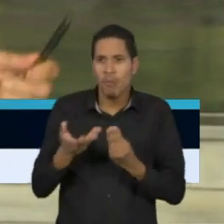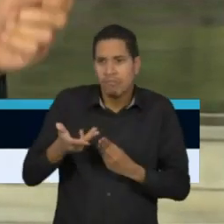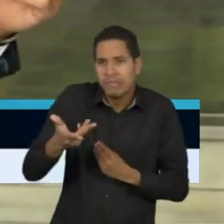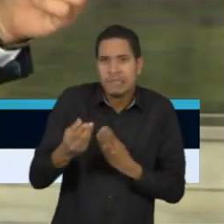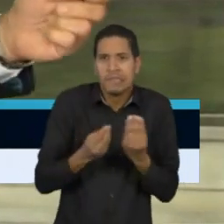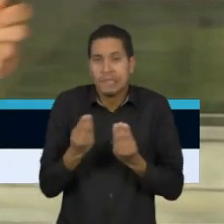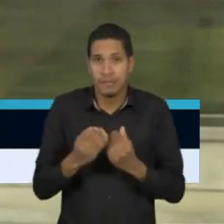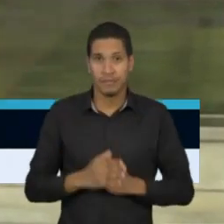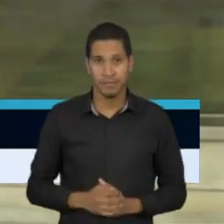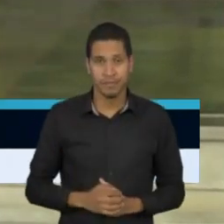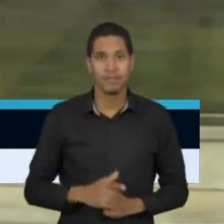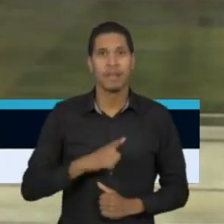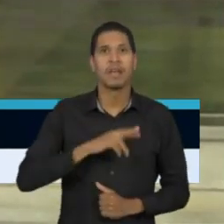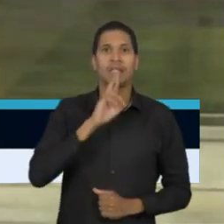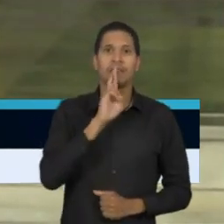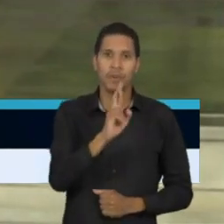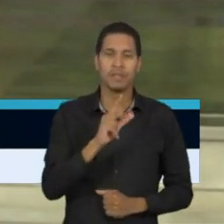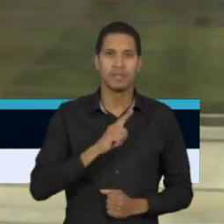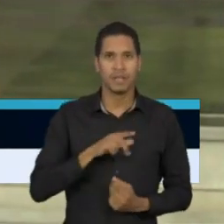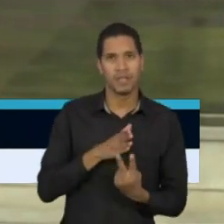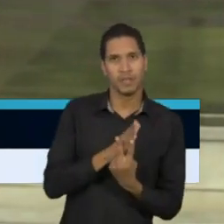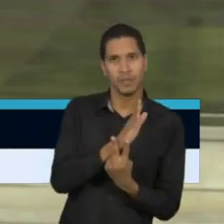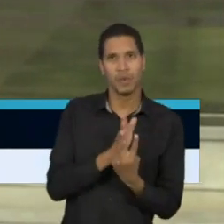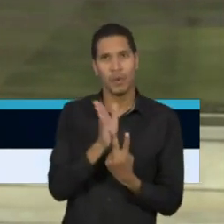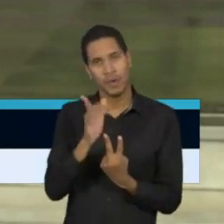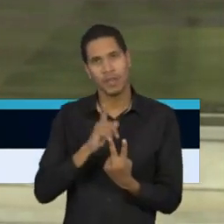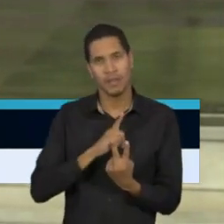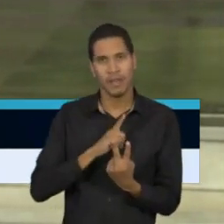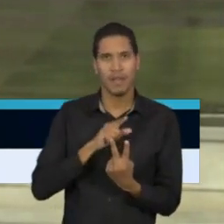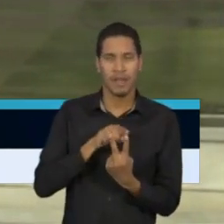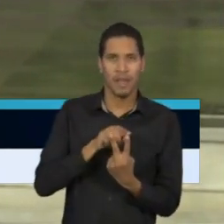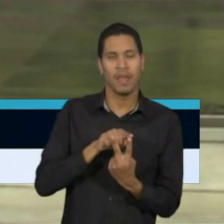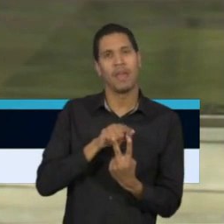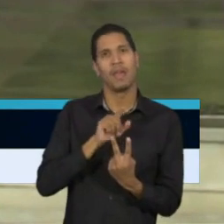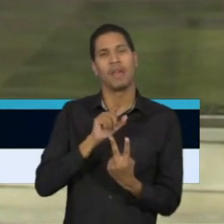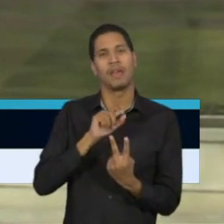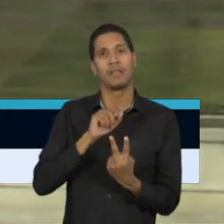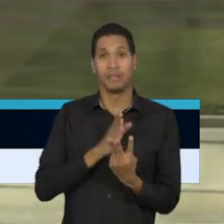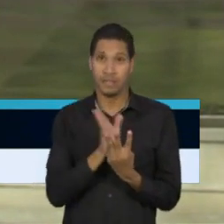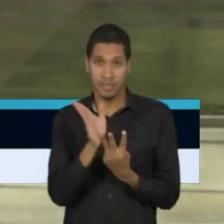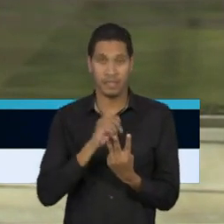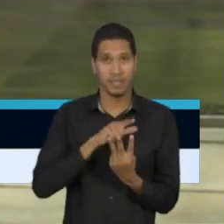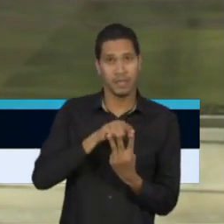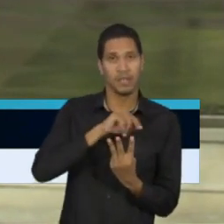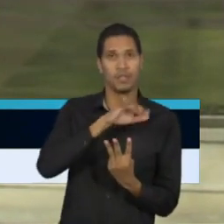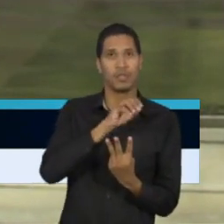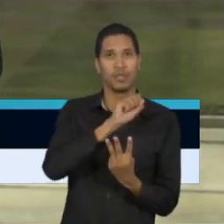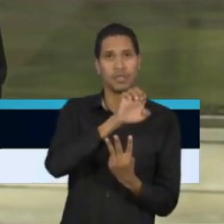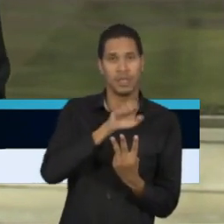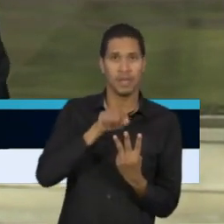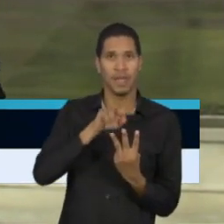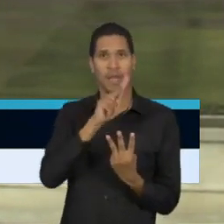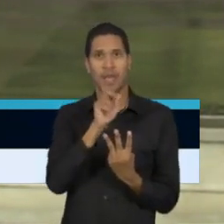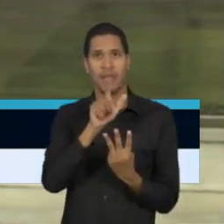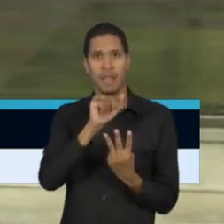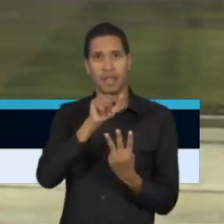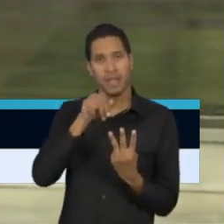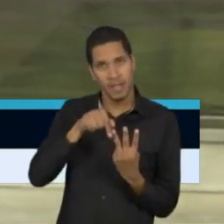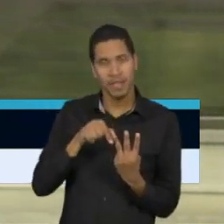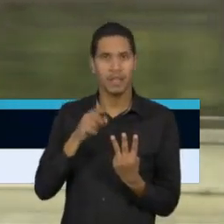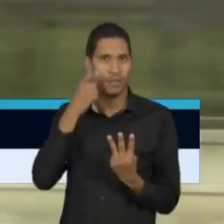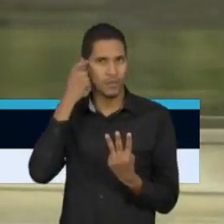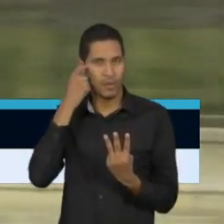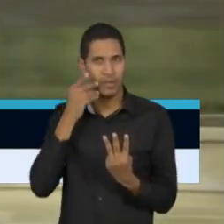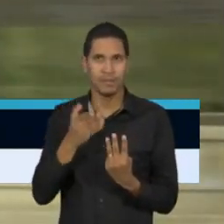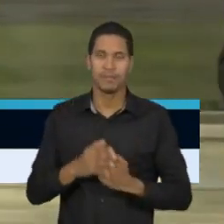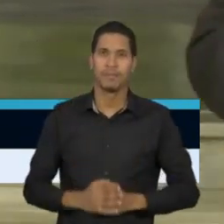Dr. Zé Henrique Guerma e com a doutora Helena Sato, que é a coordenadora do grupo de contingência do Covid-19. Guerma.